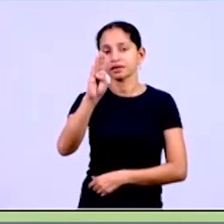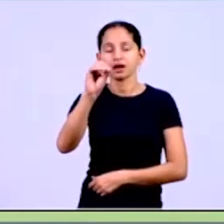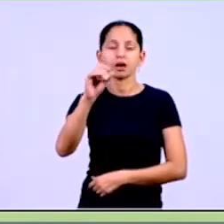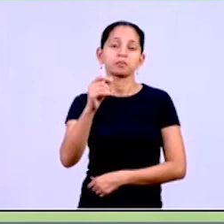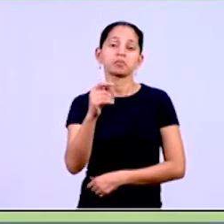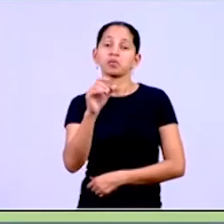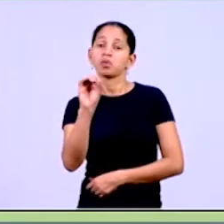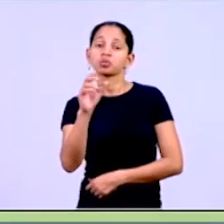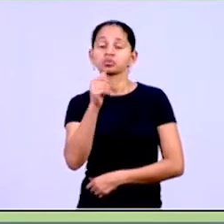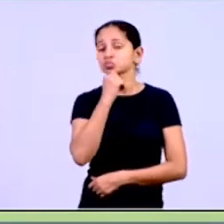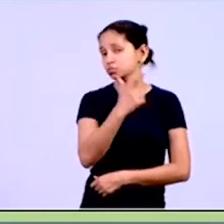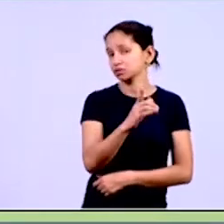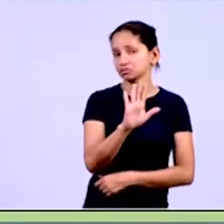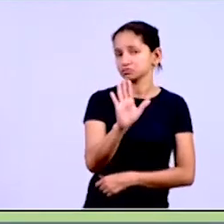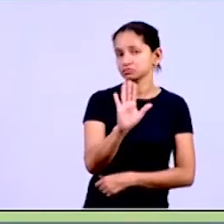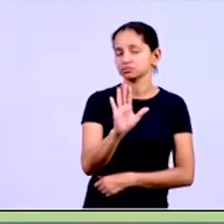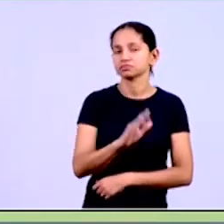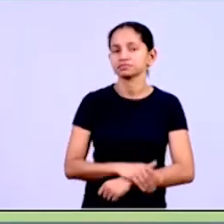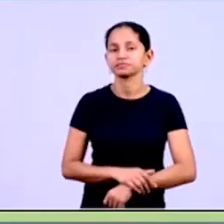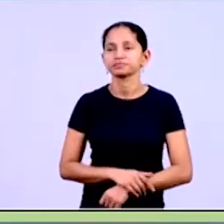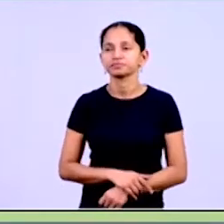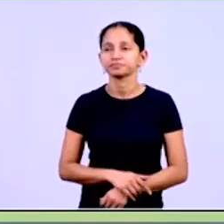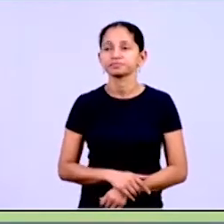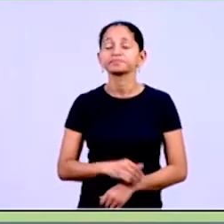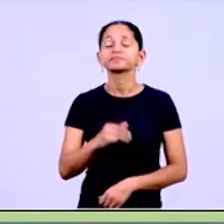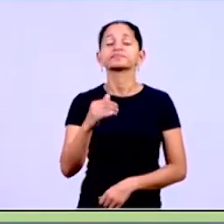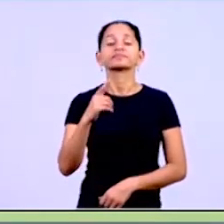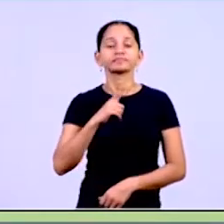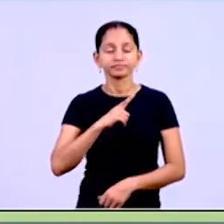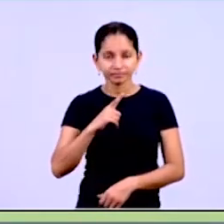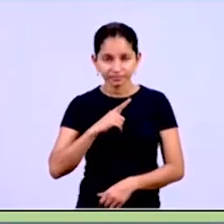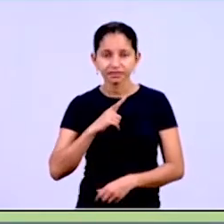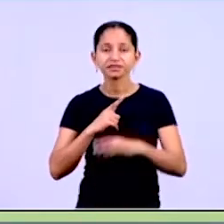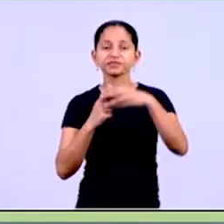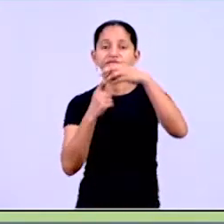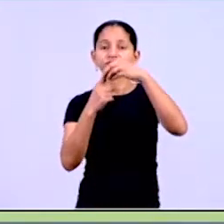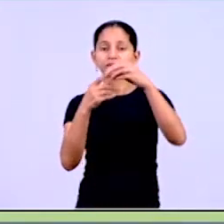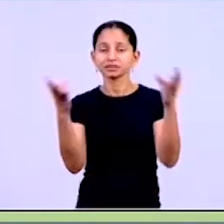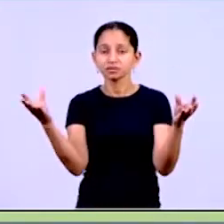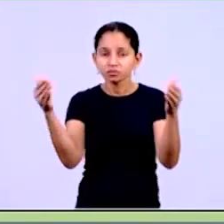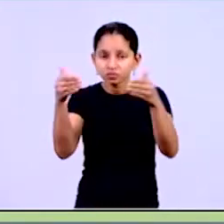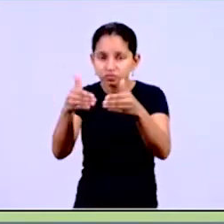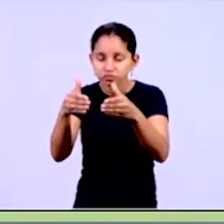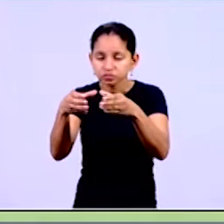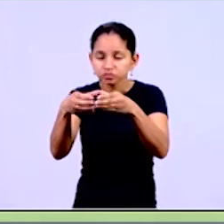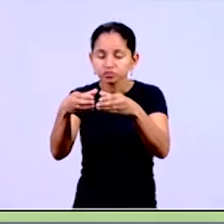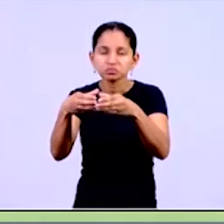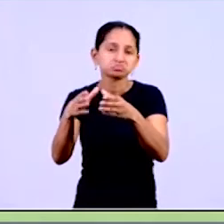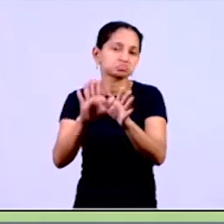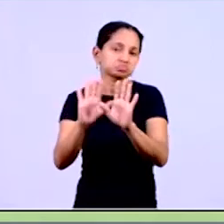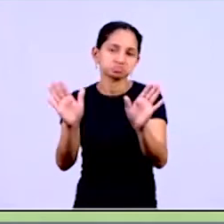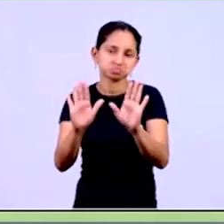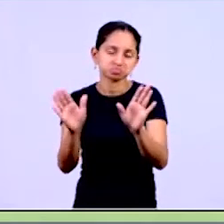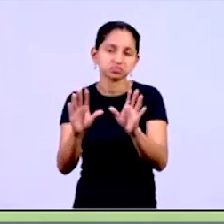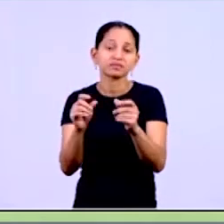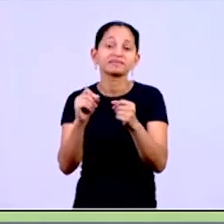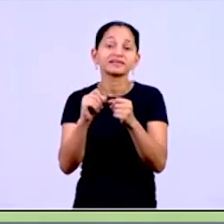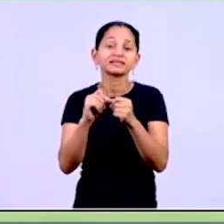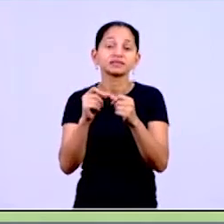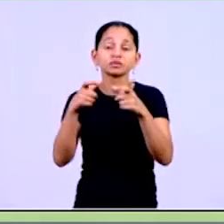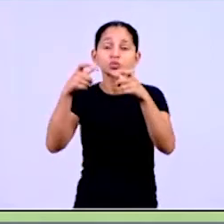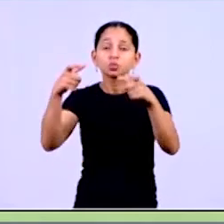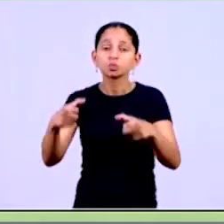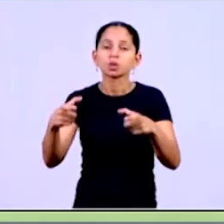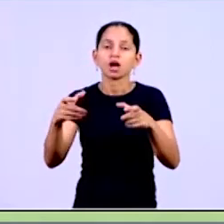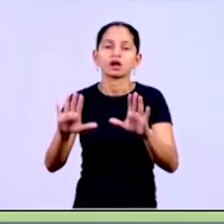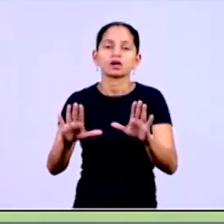também acontece. Você precisa concentrar essas informações, hub, switch ou roteadores.